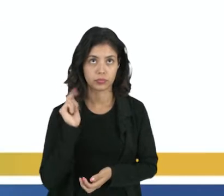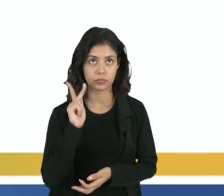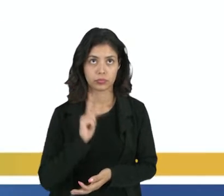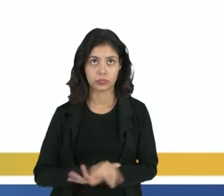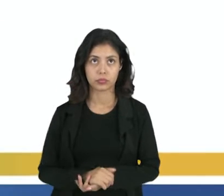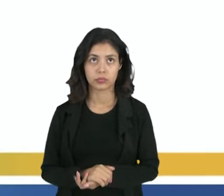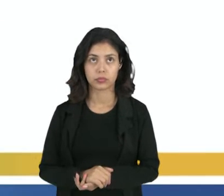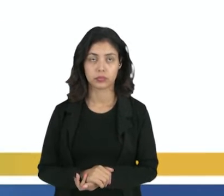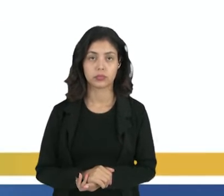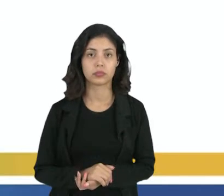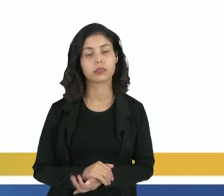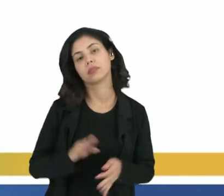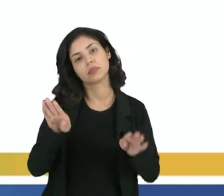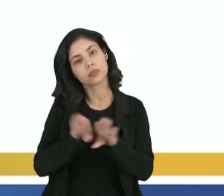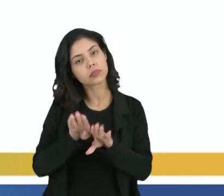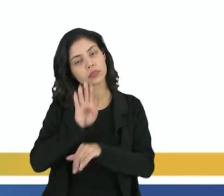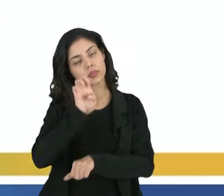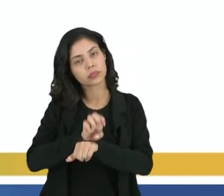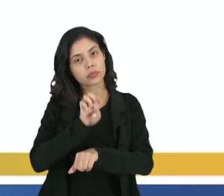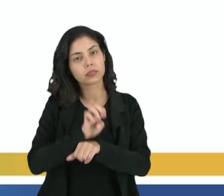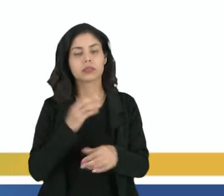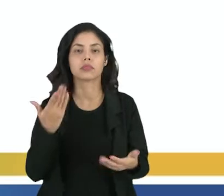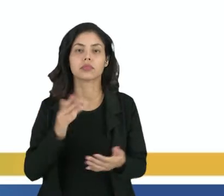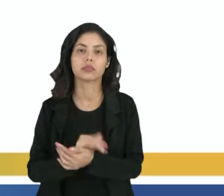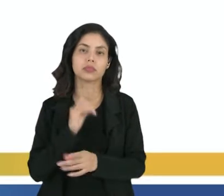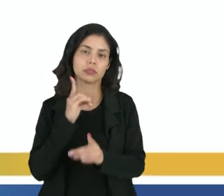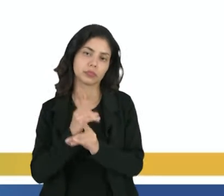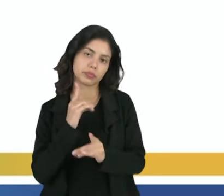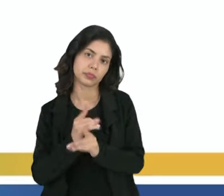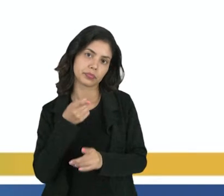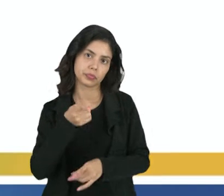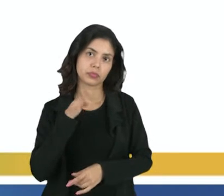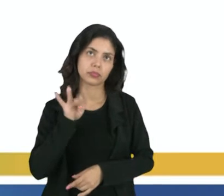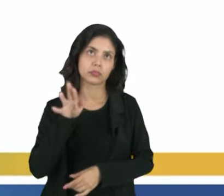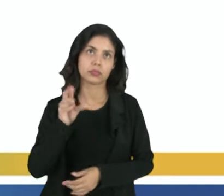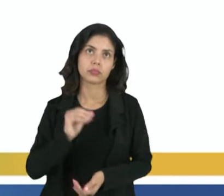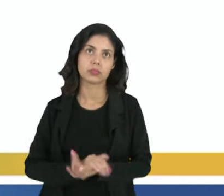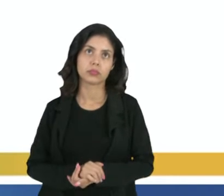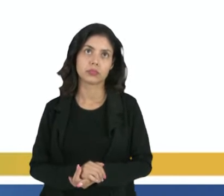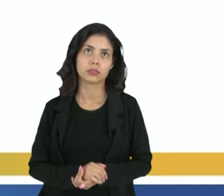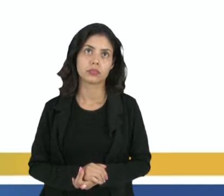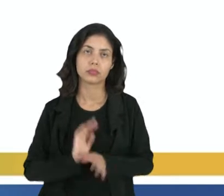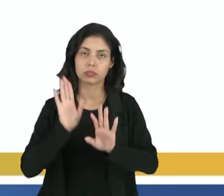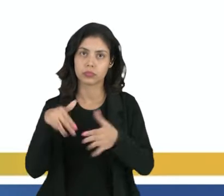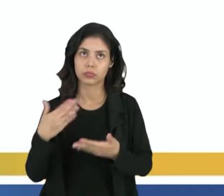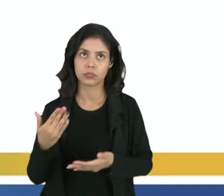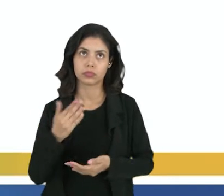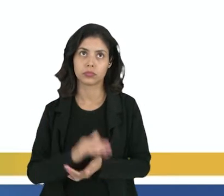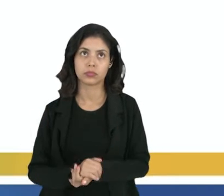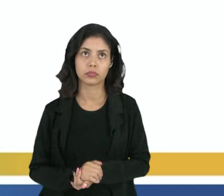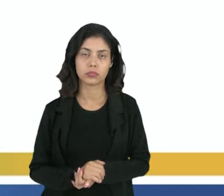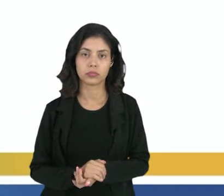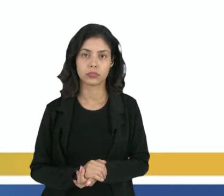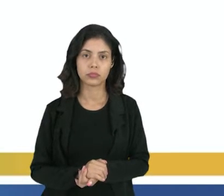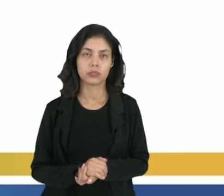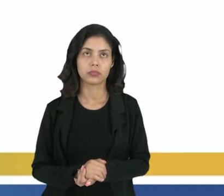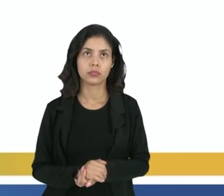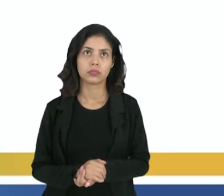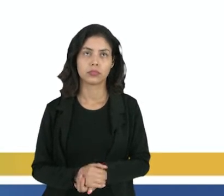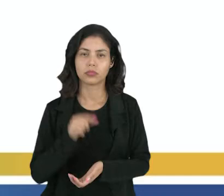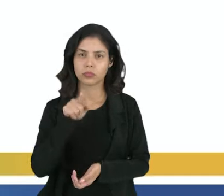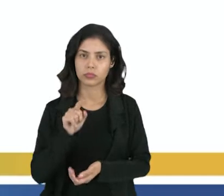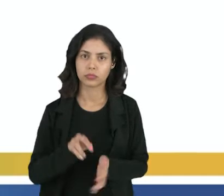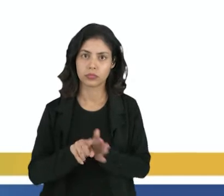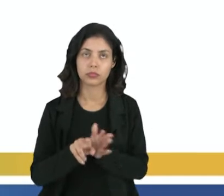ok? Então, esses são os estados que a gente pode identificar esse bioma. Qual é a fauna? Relacionado à fauna